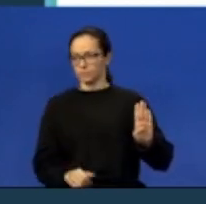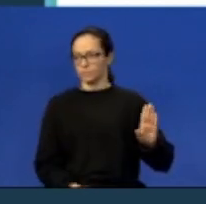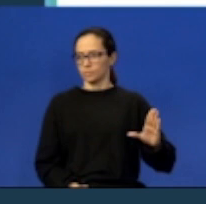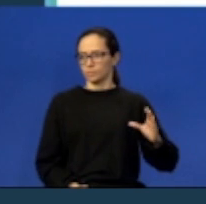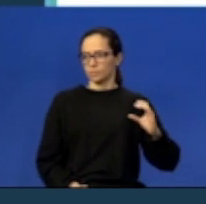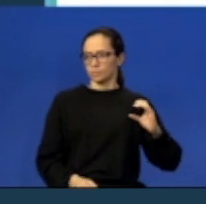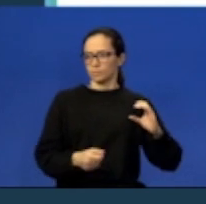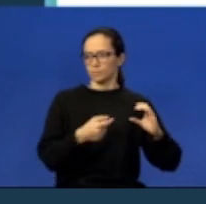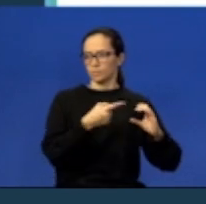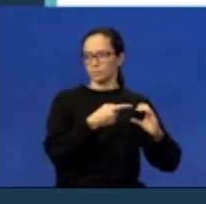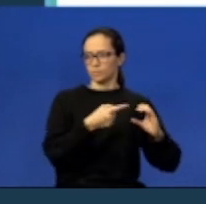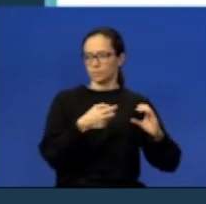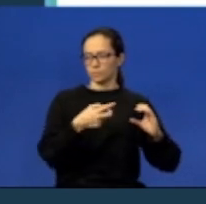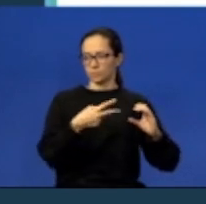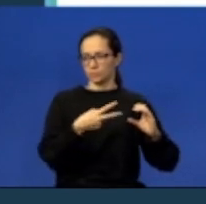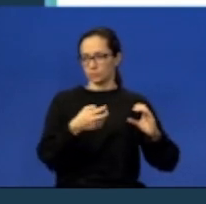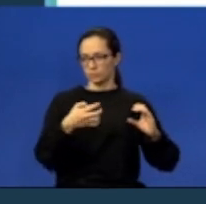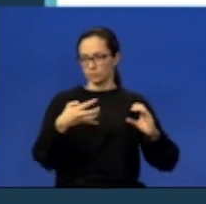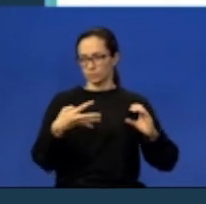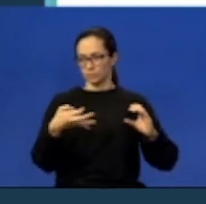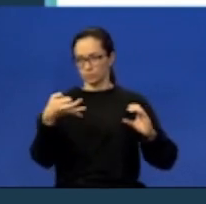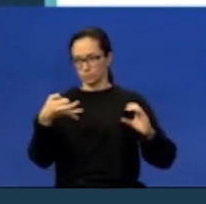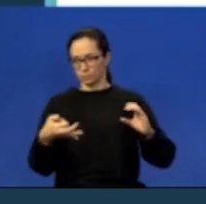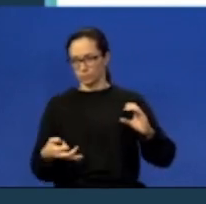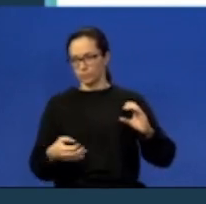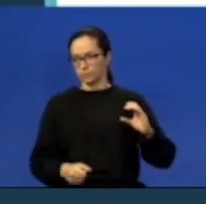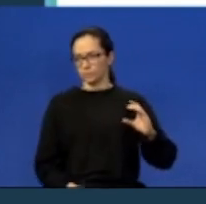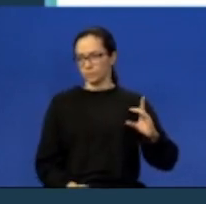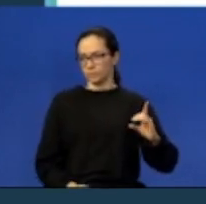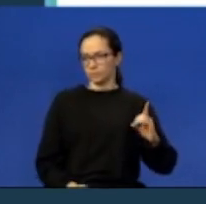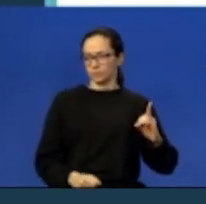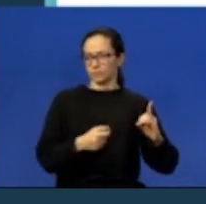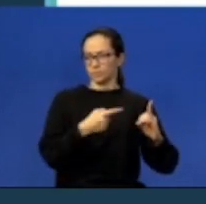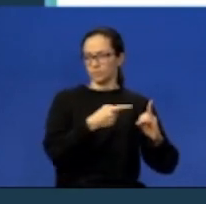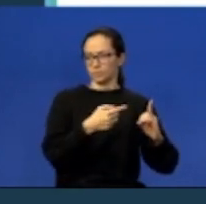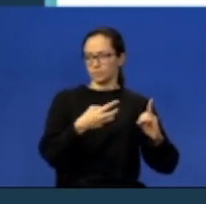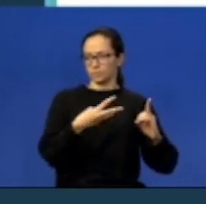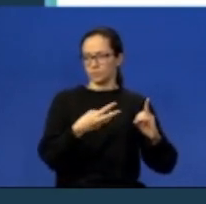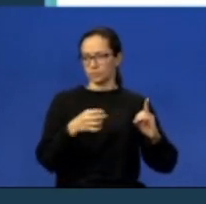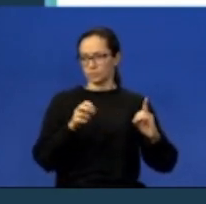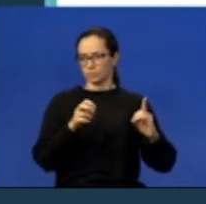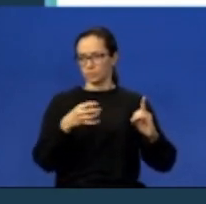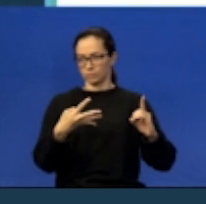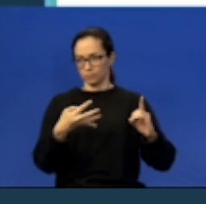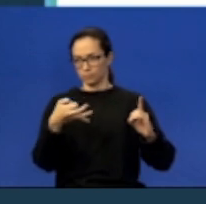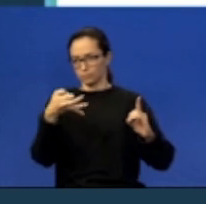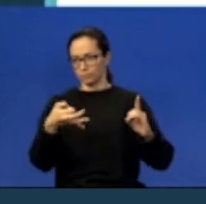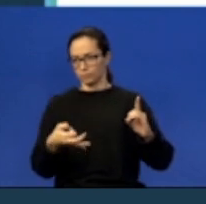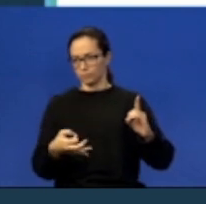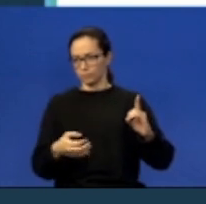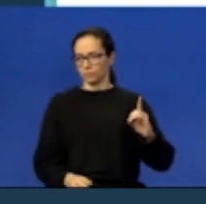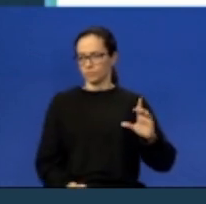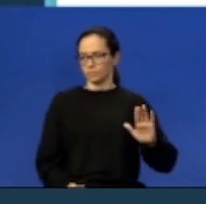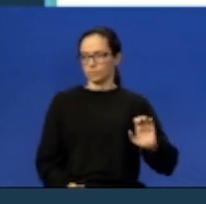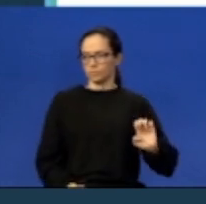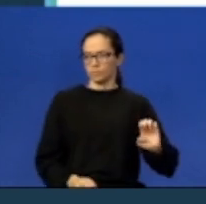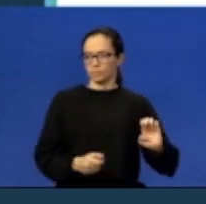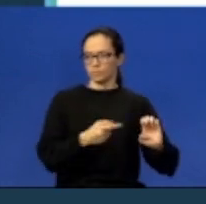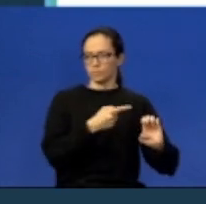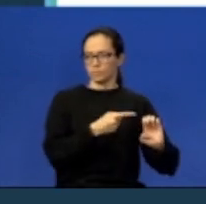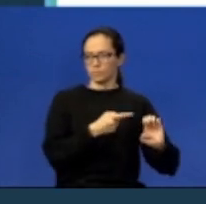4 e 5 estão corretas. Alternativa C, 1, 2 e 4 estão corretas. Alternativa D, 1, 3 e 4, estão